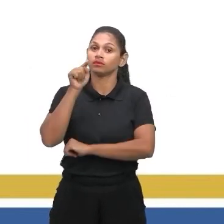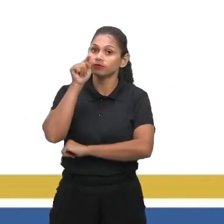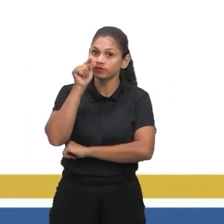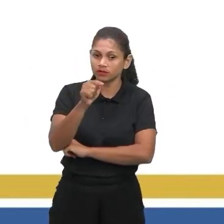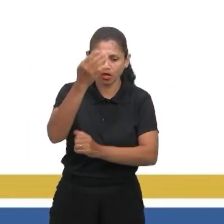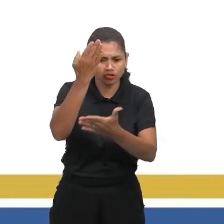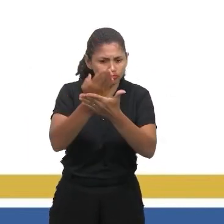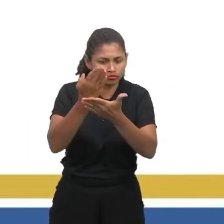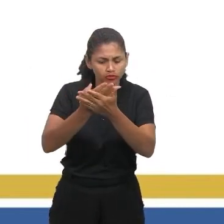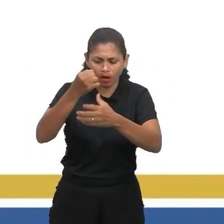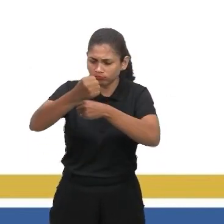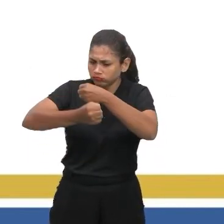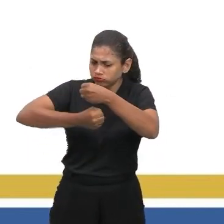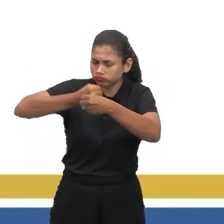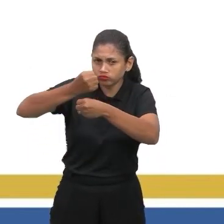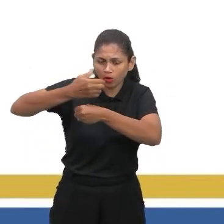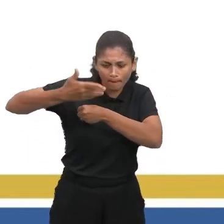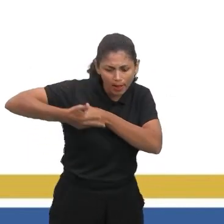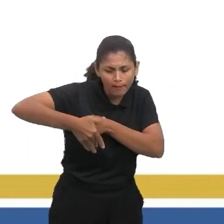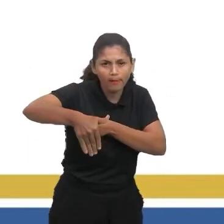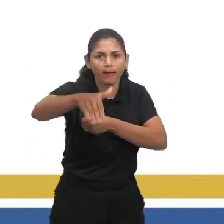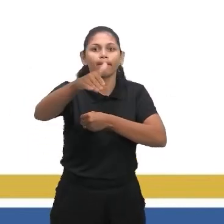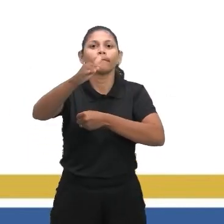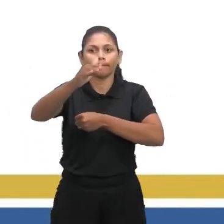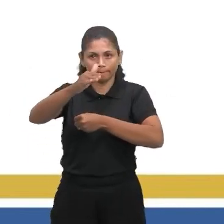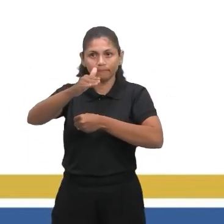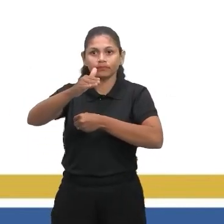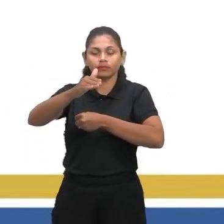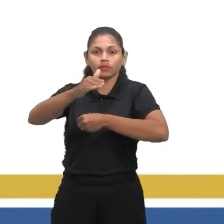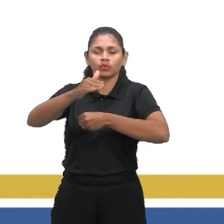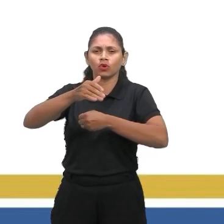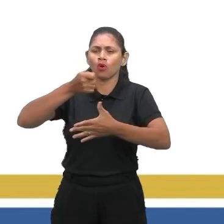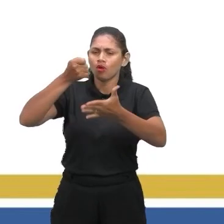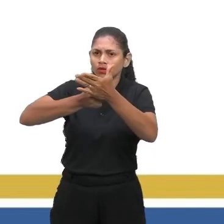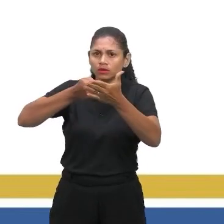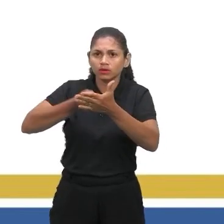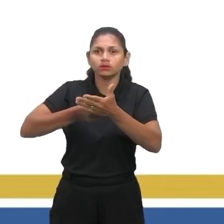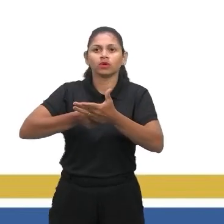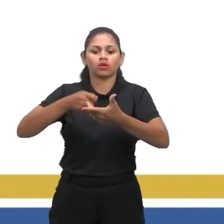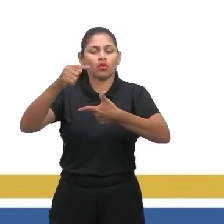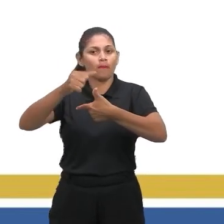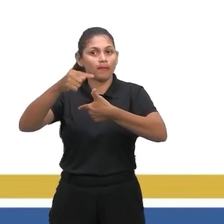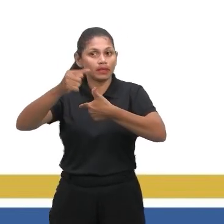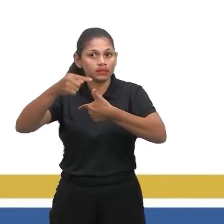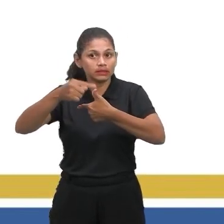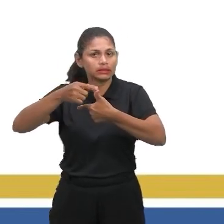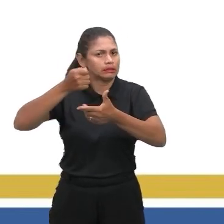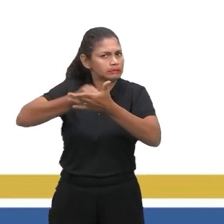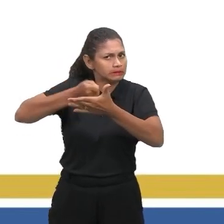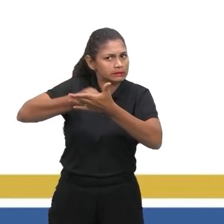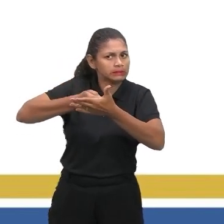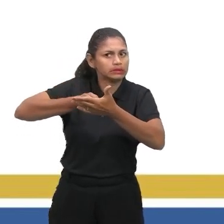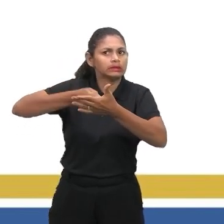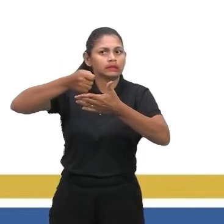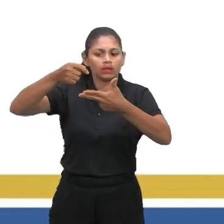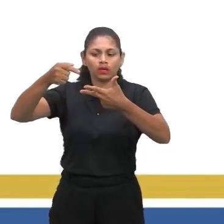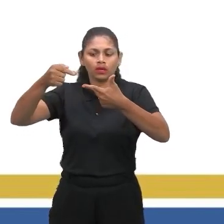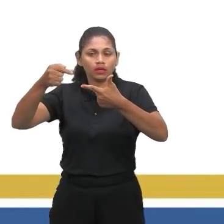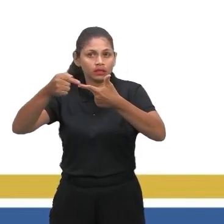que esses conteúdos você vai estudar no Enem. Então temos aqui o que é mais cobrado em eletrodinâmica, tem o que é mais